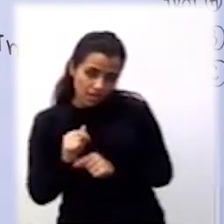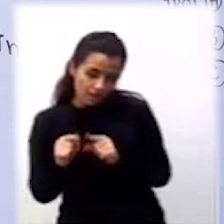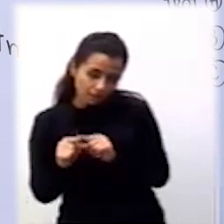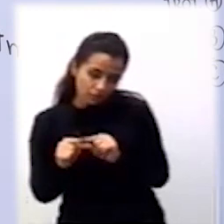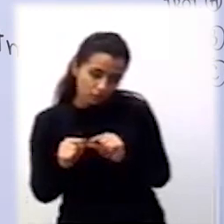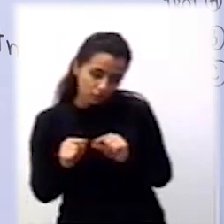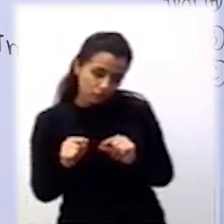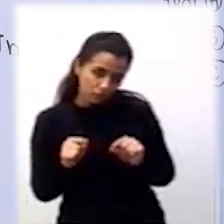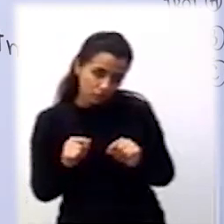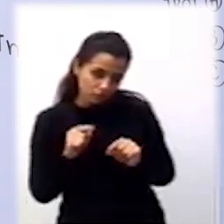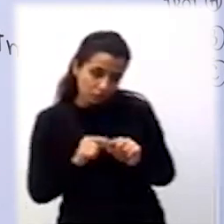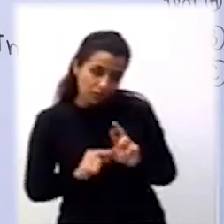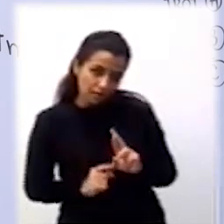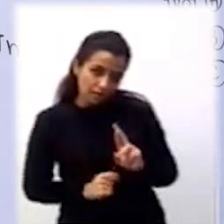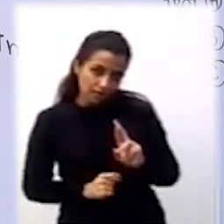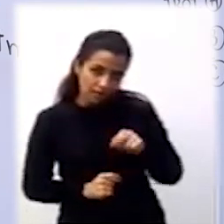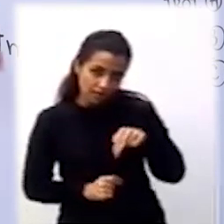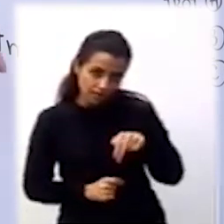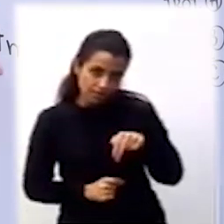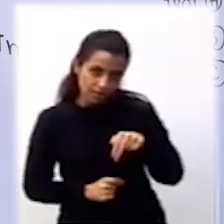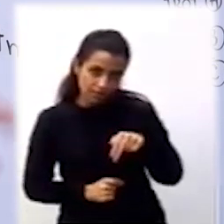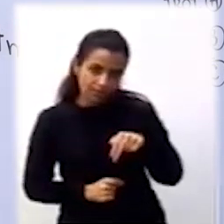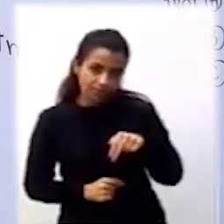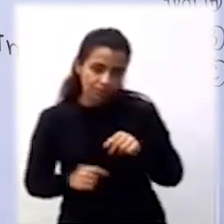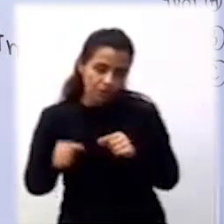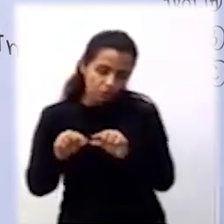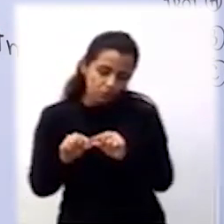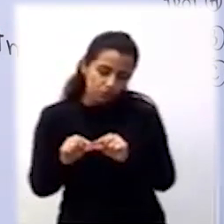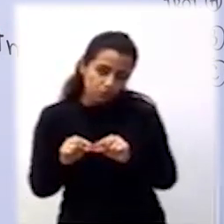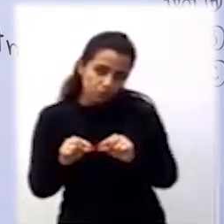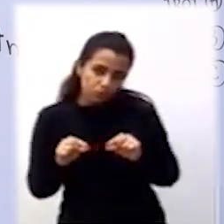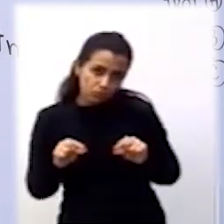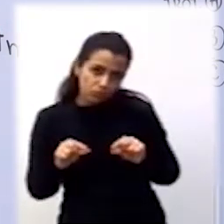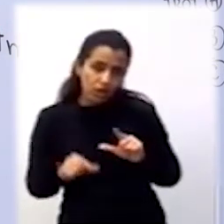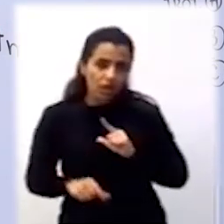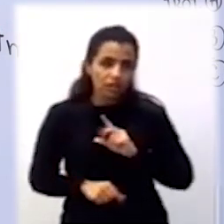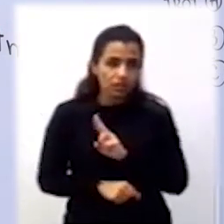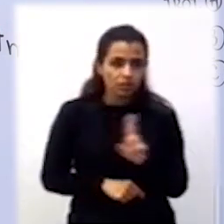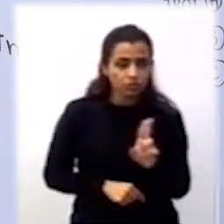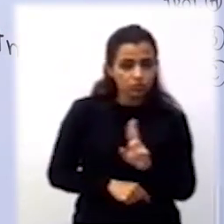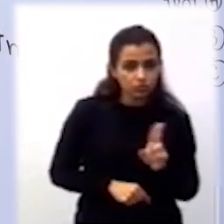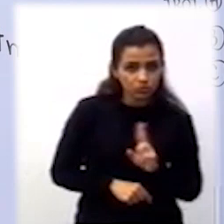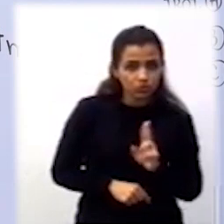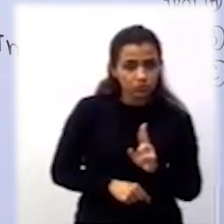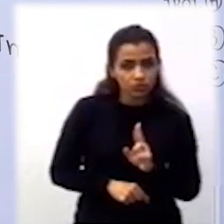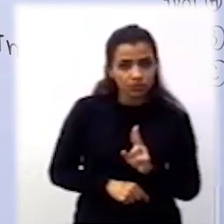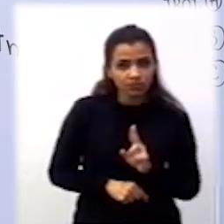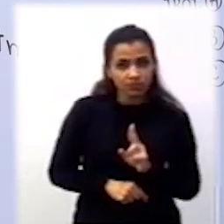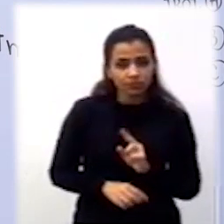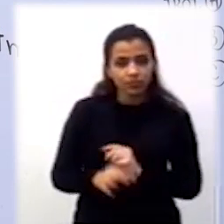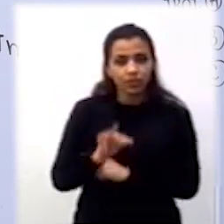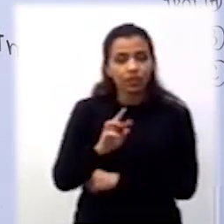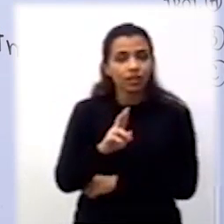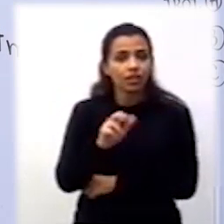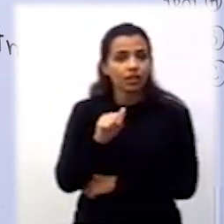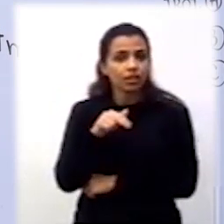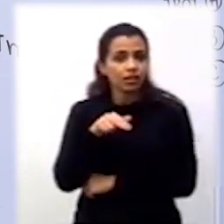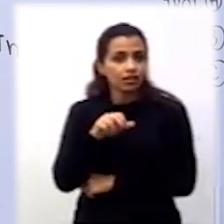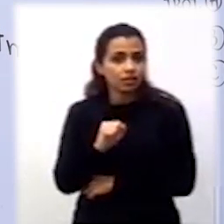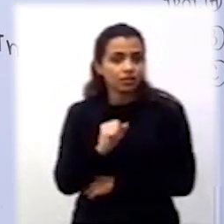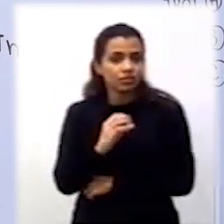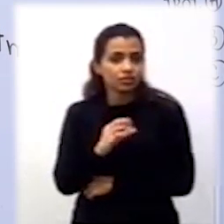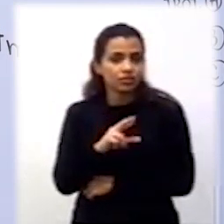E esse DNA, quando ele produz uma molécula de RNA, a gente dá um nome para isso. A gente chama de transcrição. Qual é o nome,